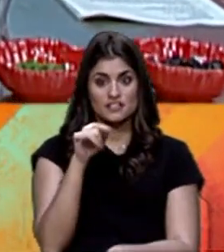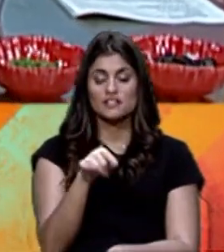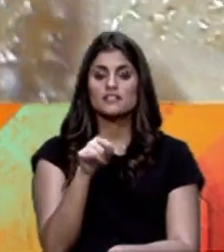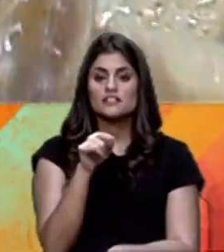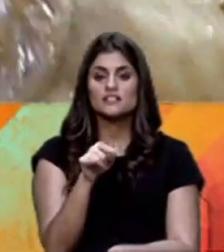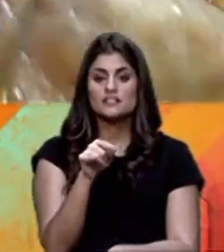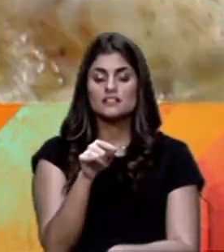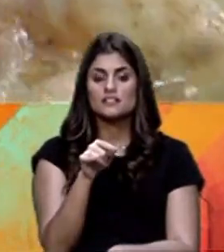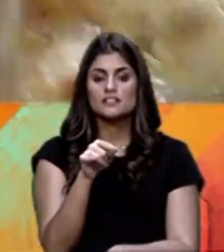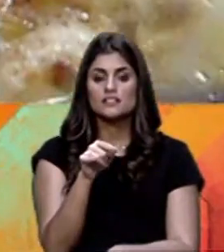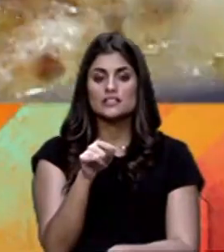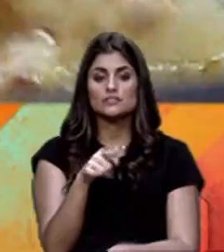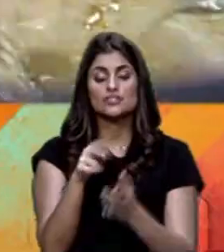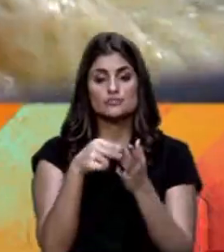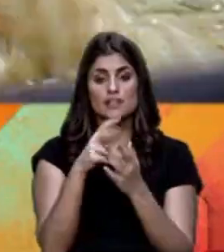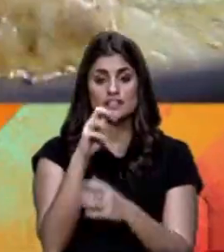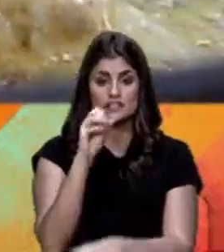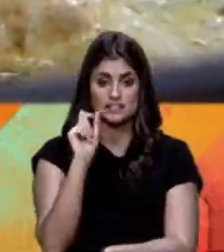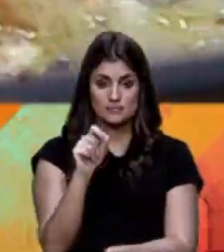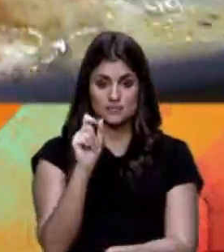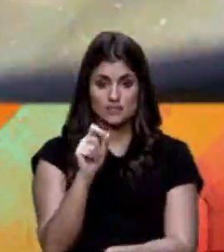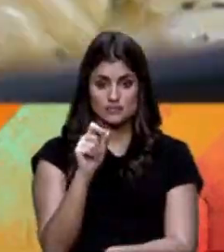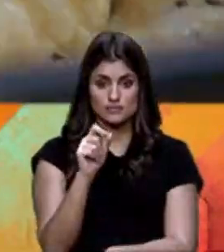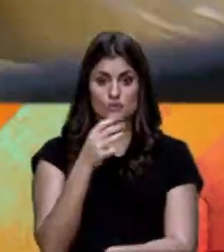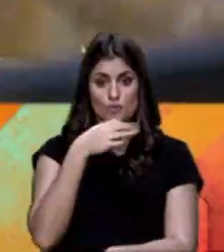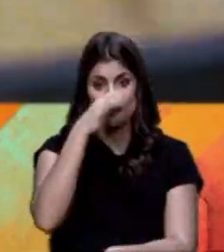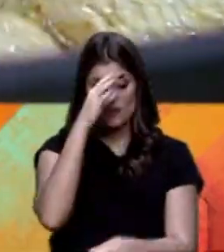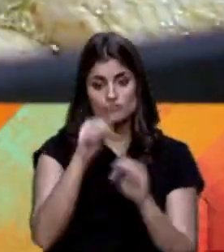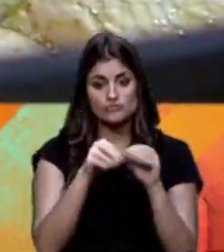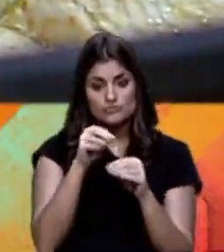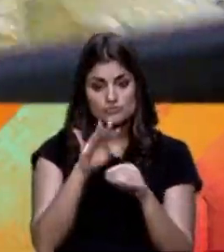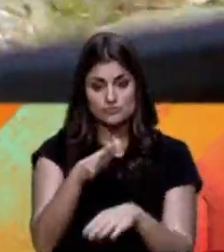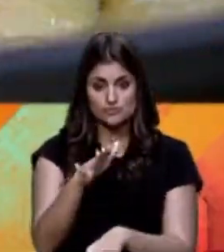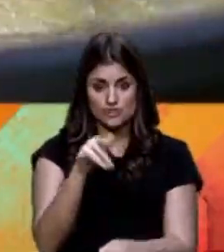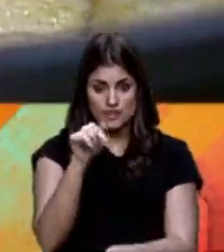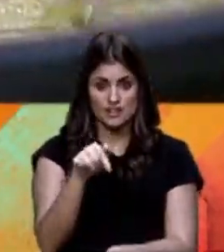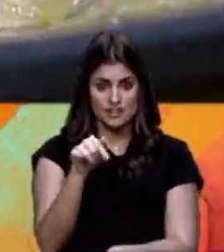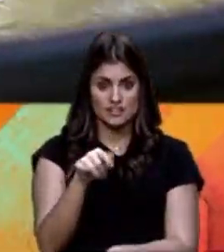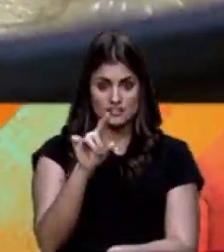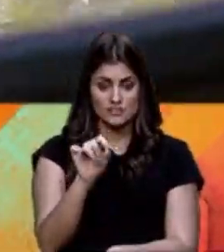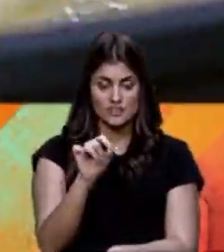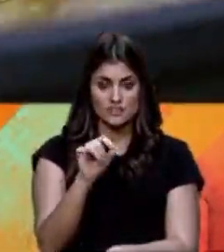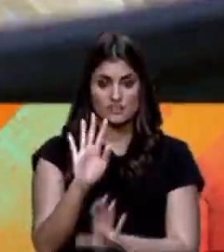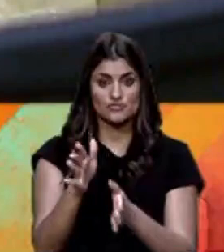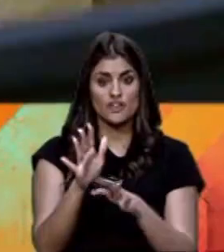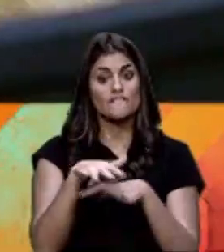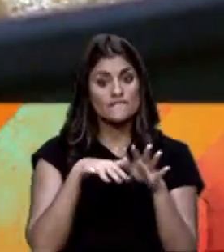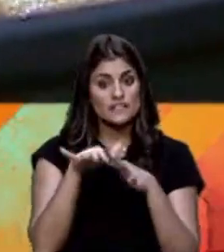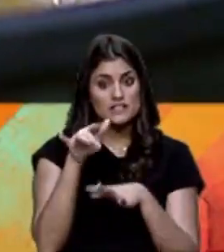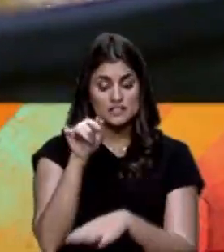como tínhamos que esperar 30 minutos que o frango marinasse naquele tempero, obviamente que aqui essa tarefa já estava feita.